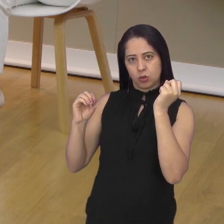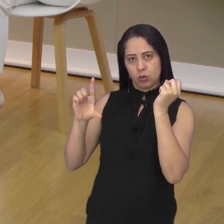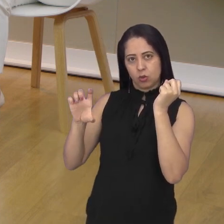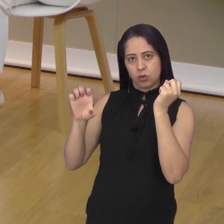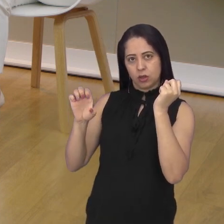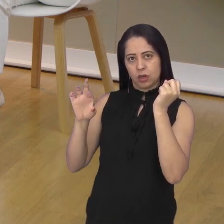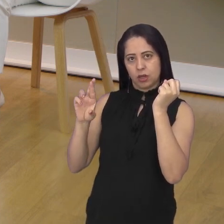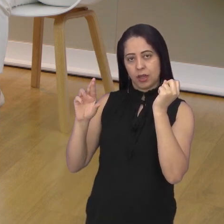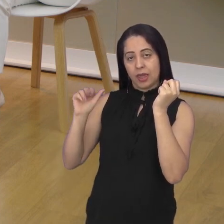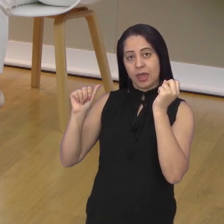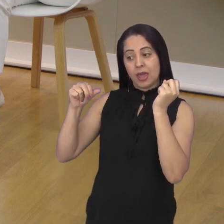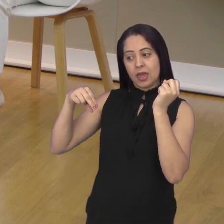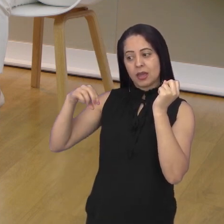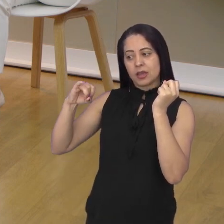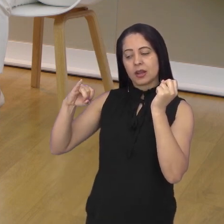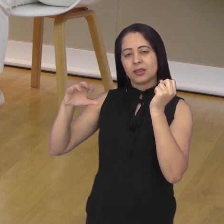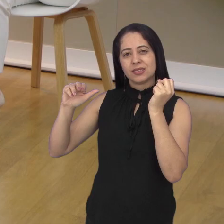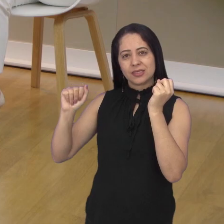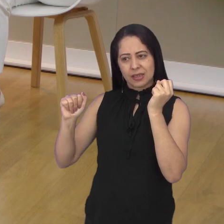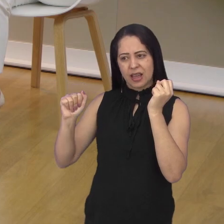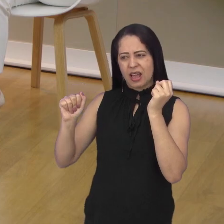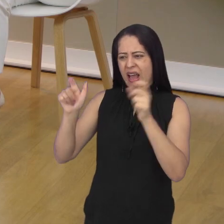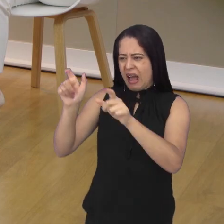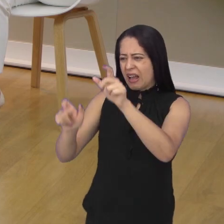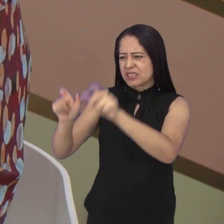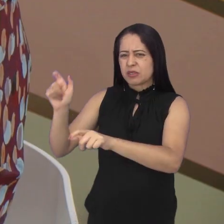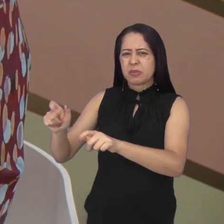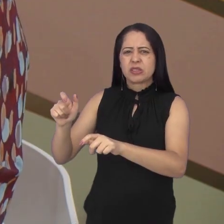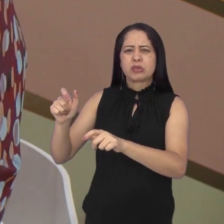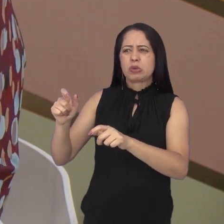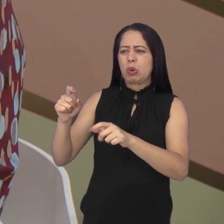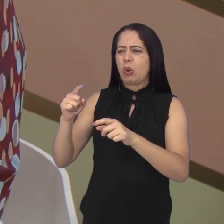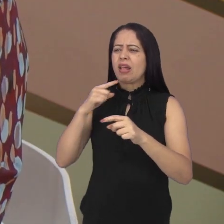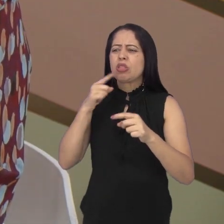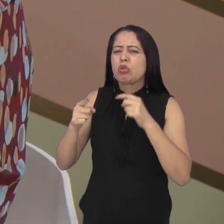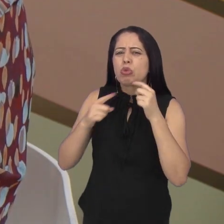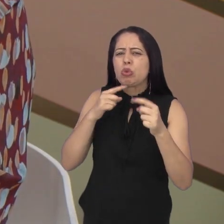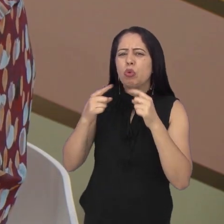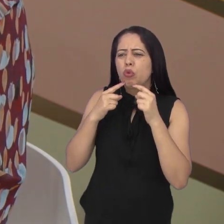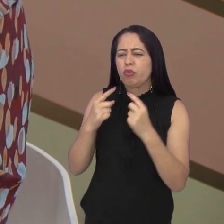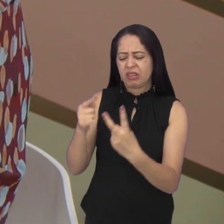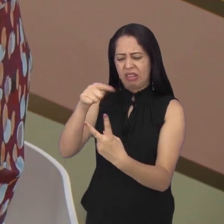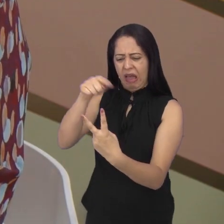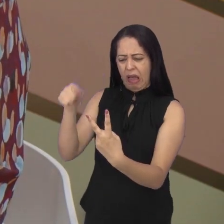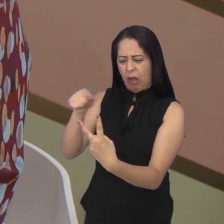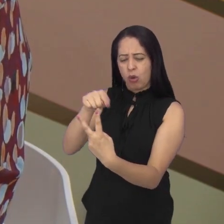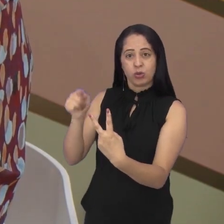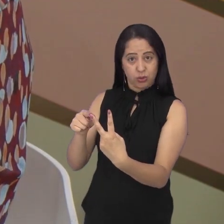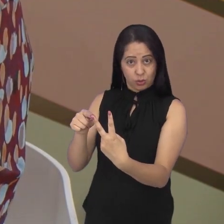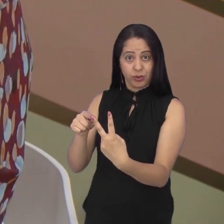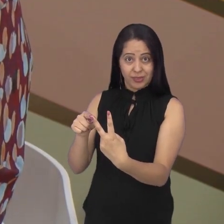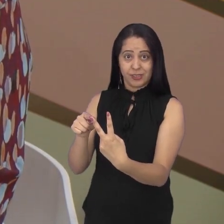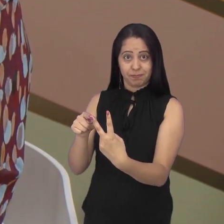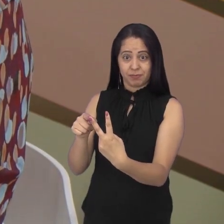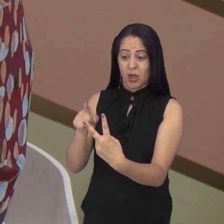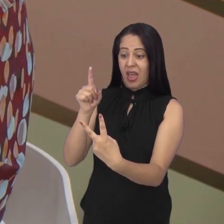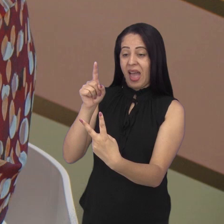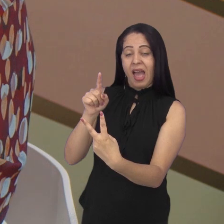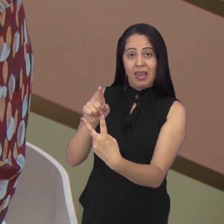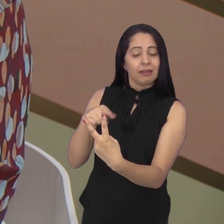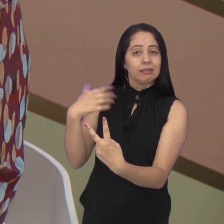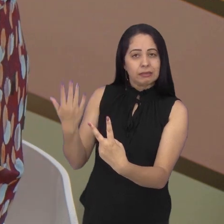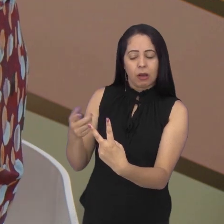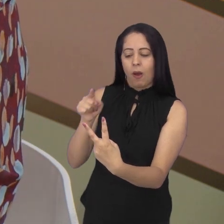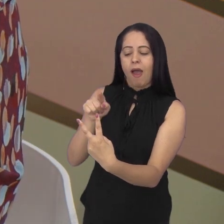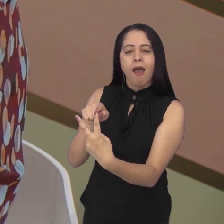lactose ou não tem relação? Então, a gente tem uma diferença grande, né, entre alergias e intolerâncias. Então, uma que é muito comum, os pacientes